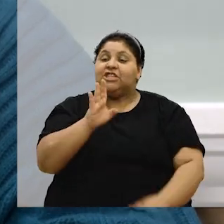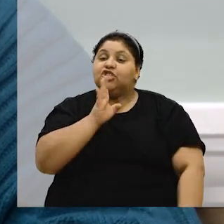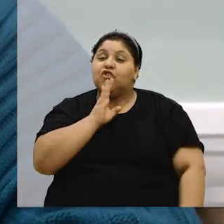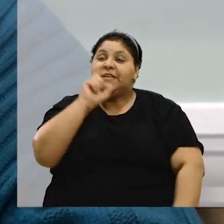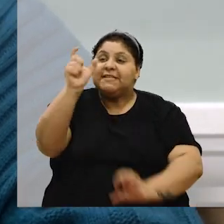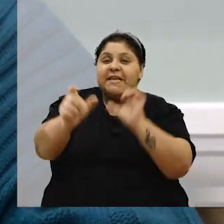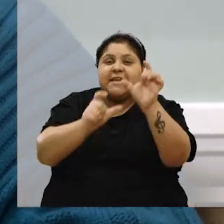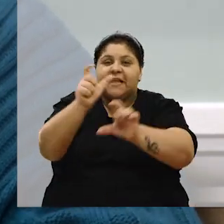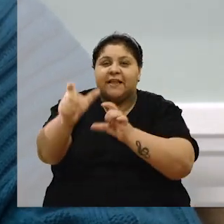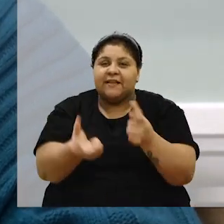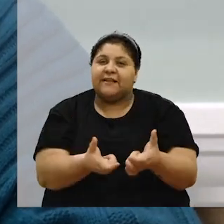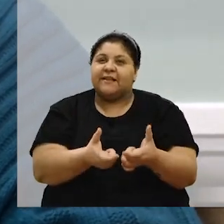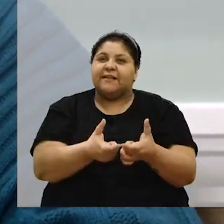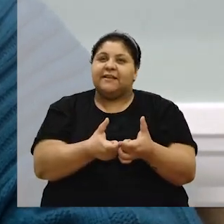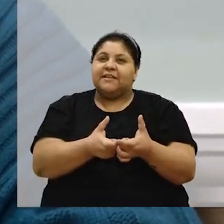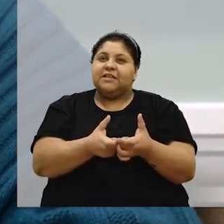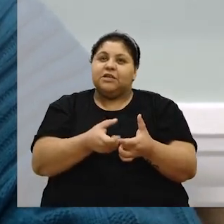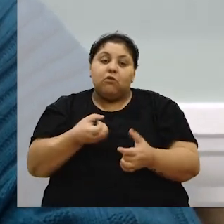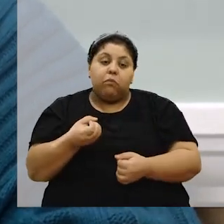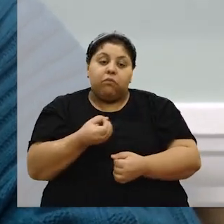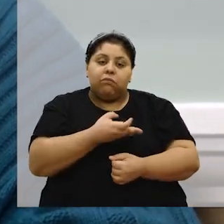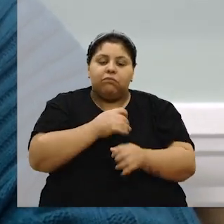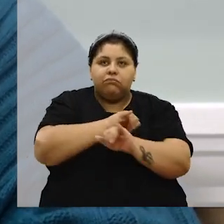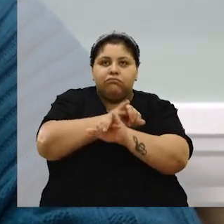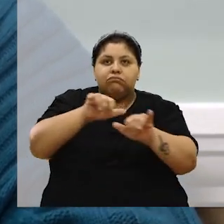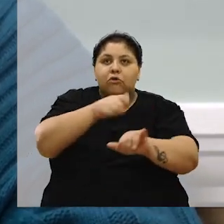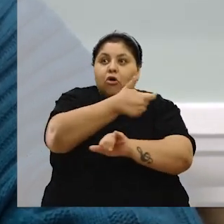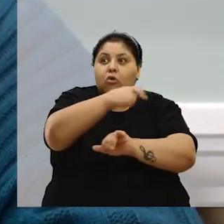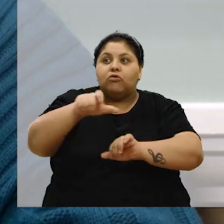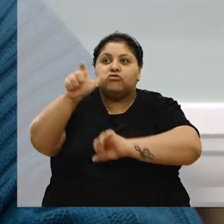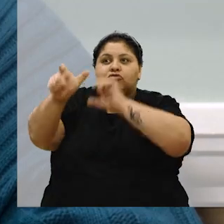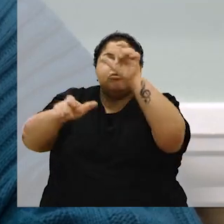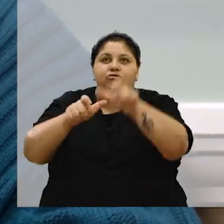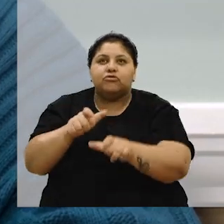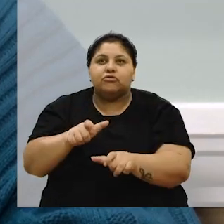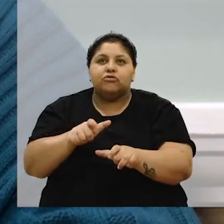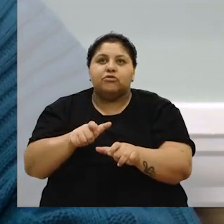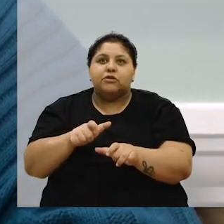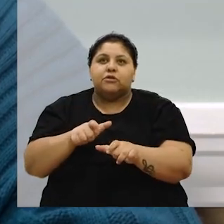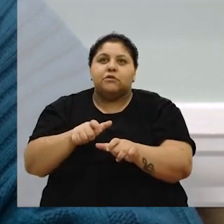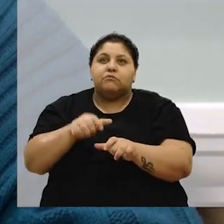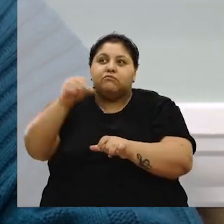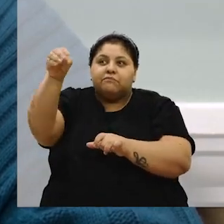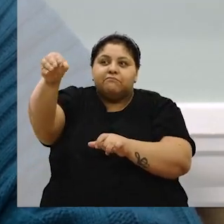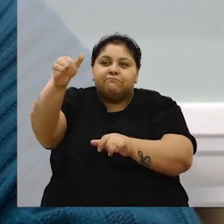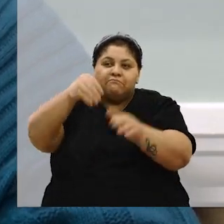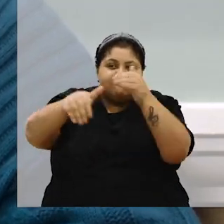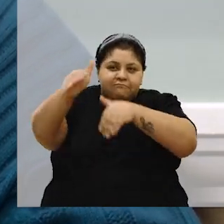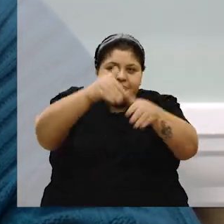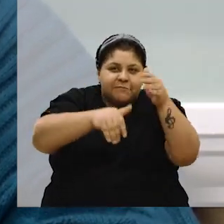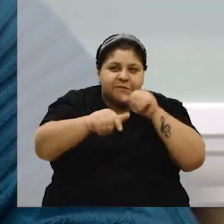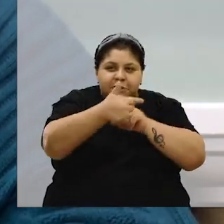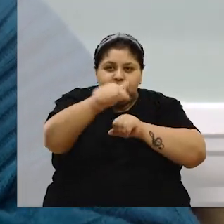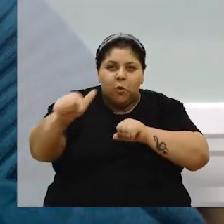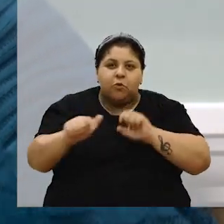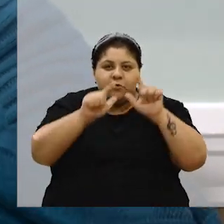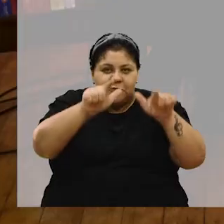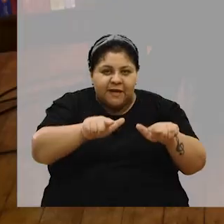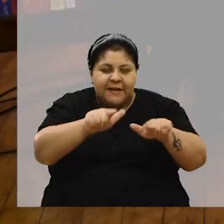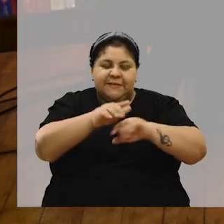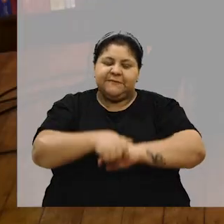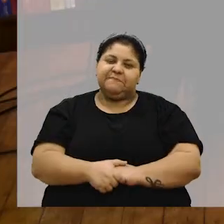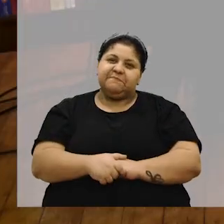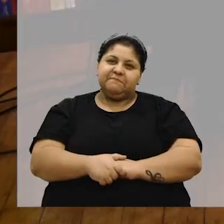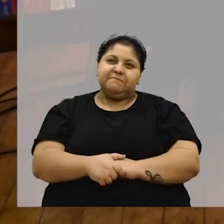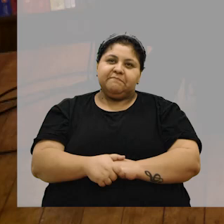gente conhecer essa gente, para a gente se atualizar com esses outros escritores, que venham muitos e sempre.